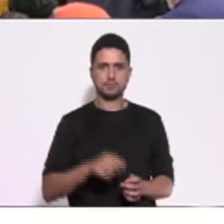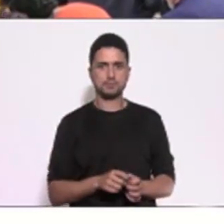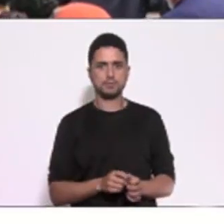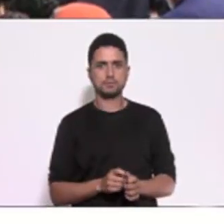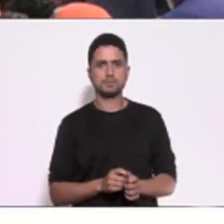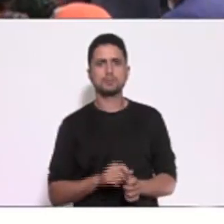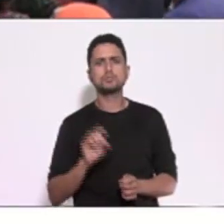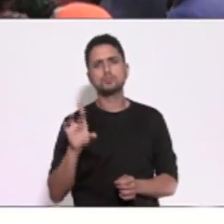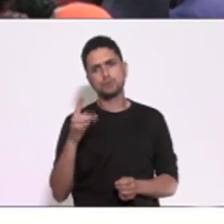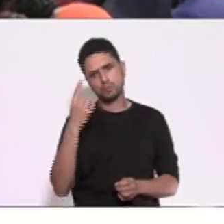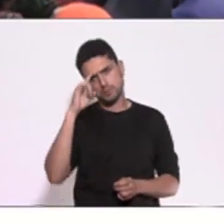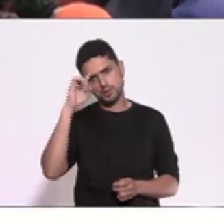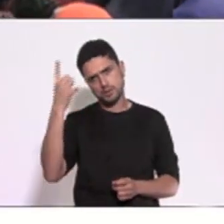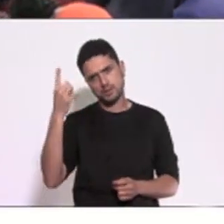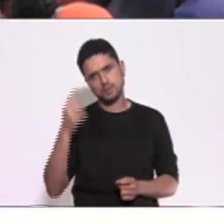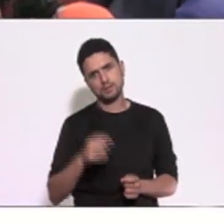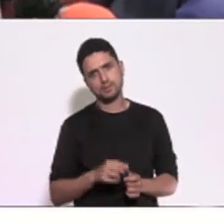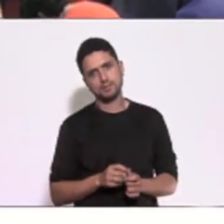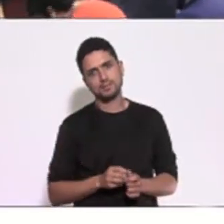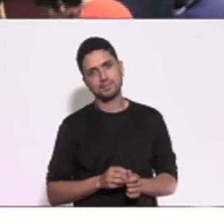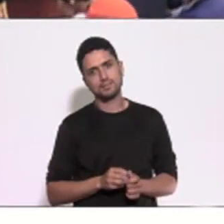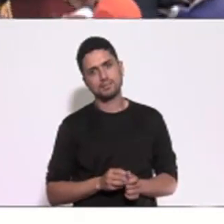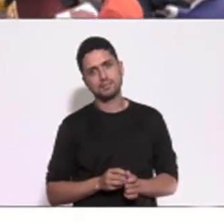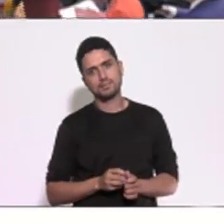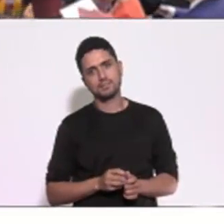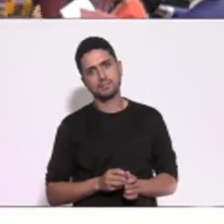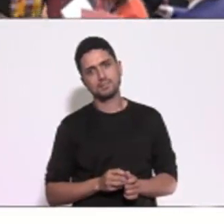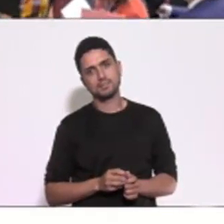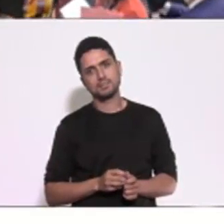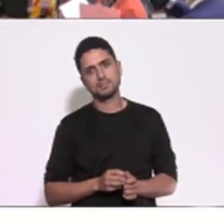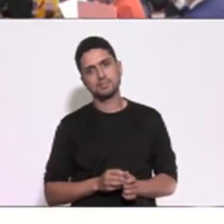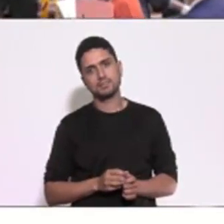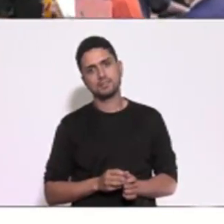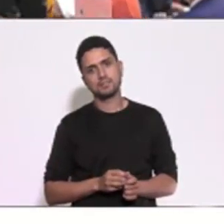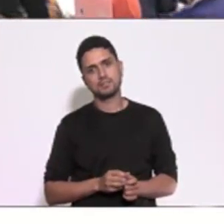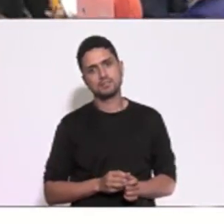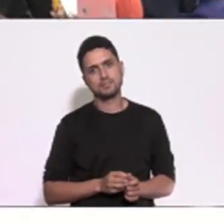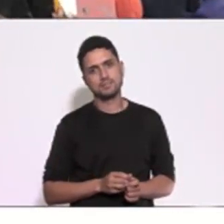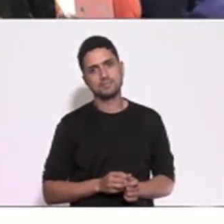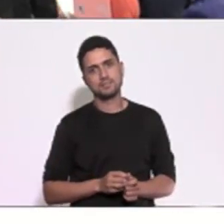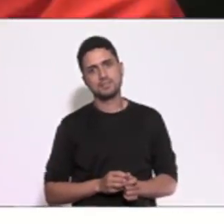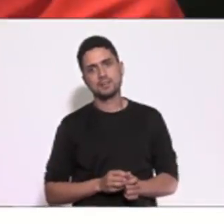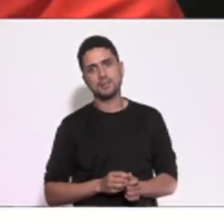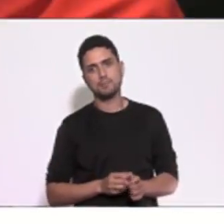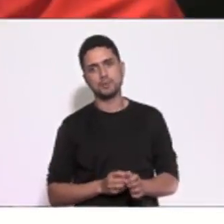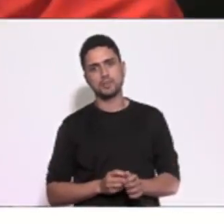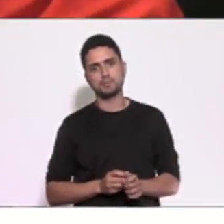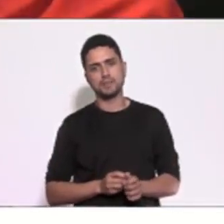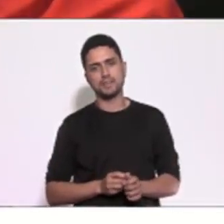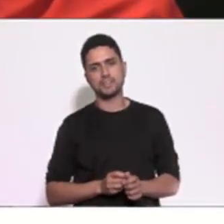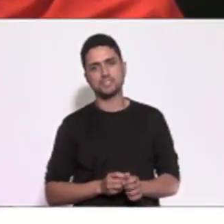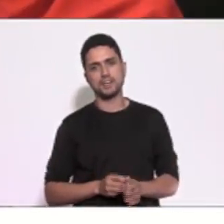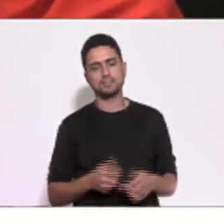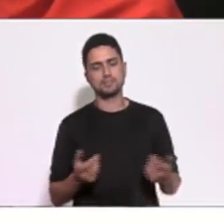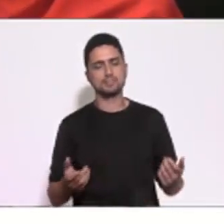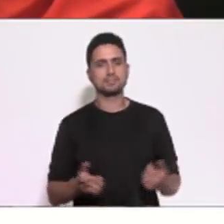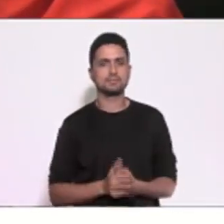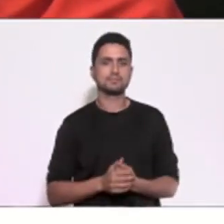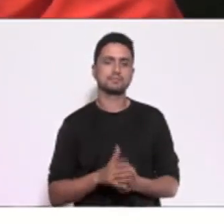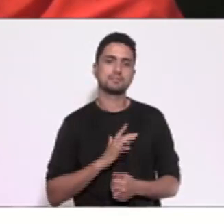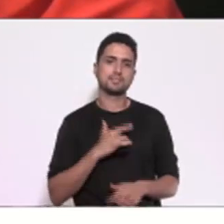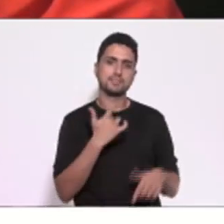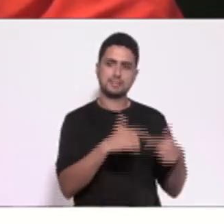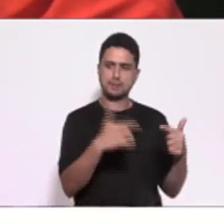autorizou só uma previsão. Da palavra. Fala, deputado. Só um adendo. A gente pode trazer uma previsão que aqueles trabalhadores